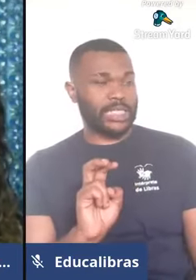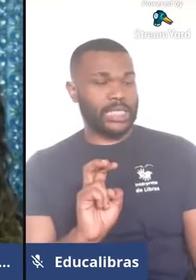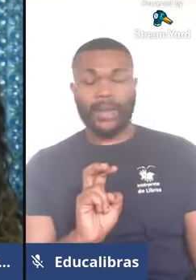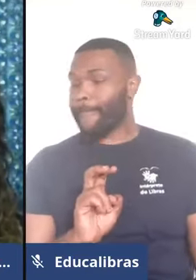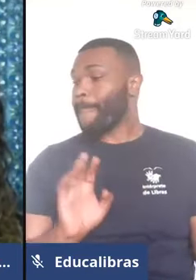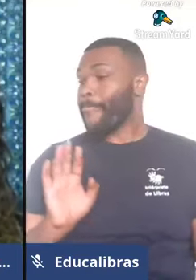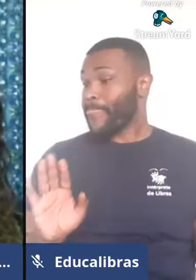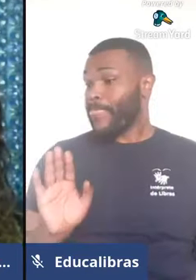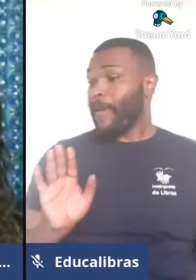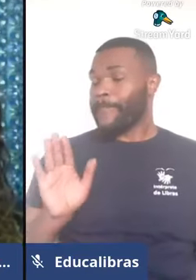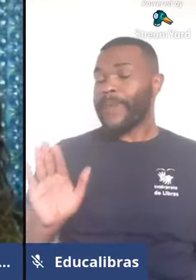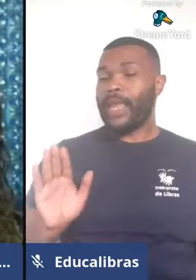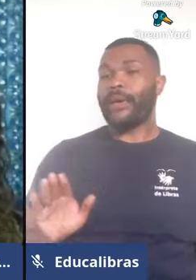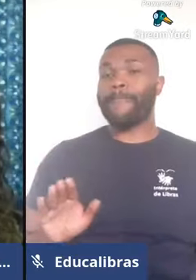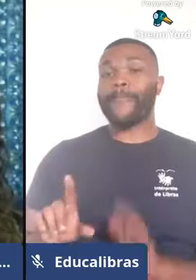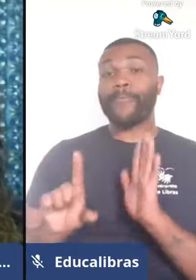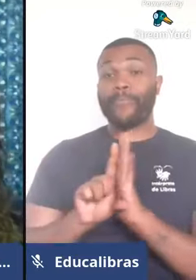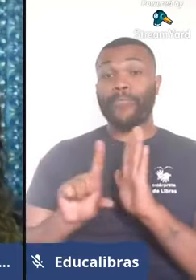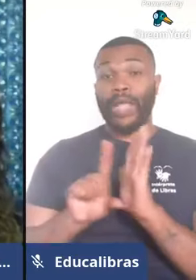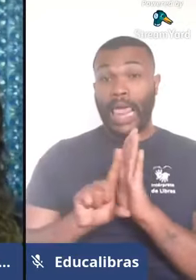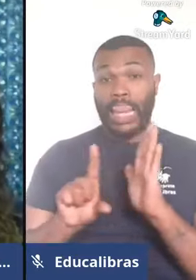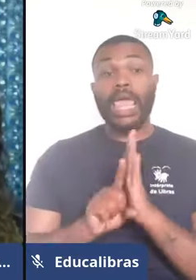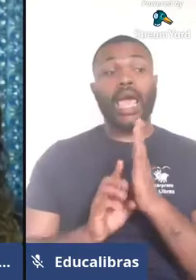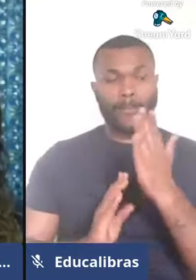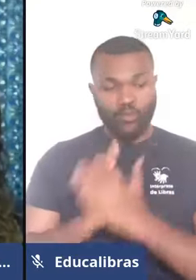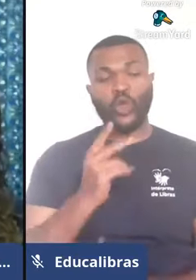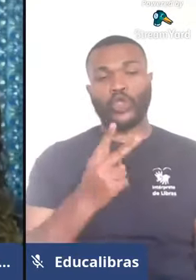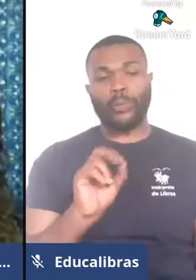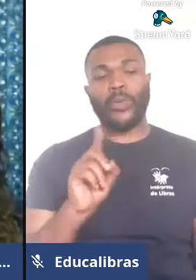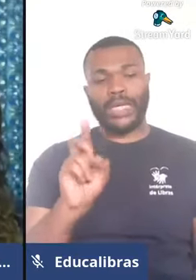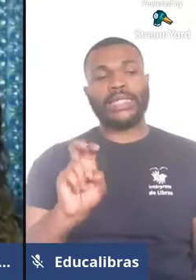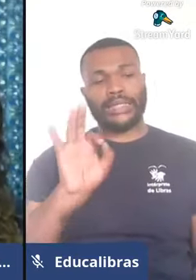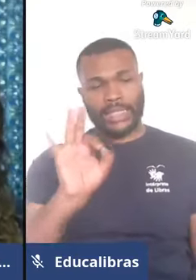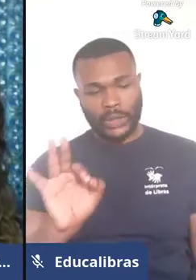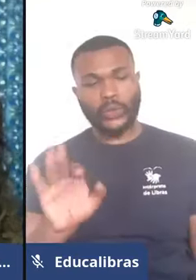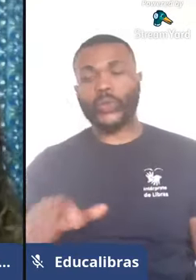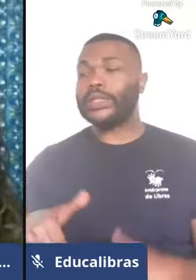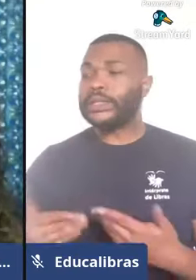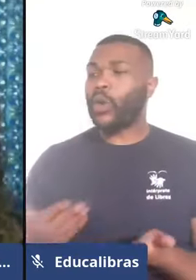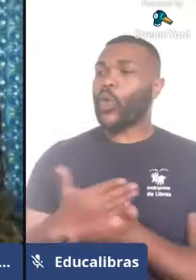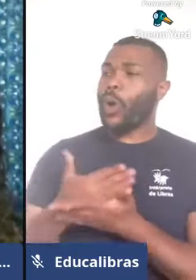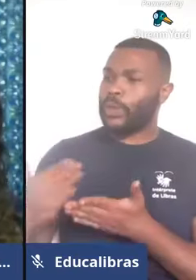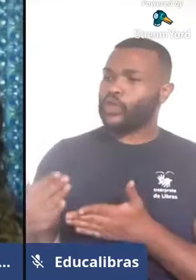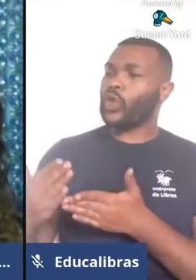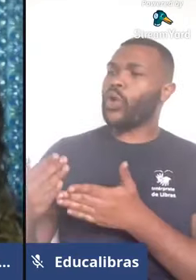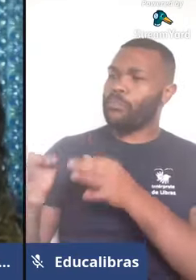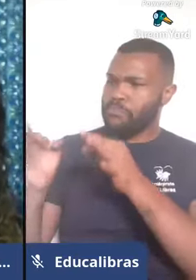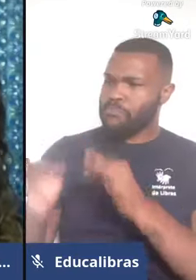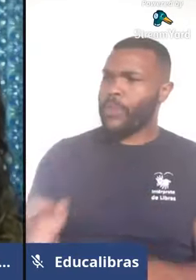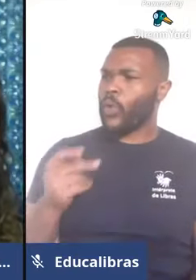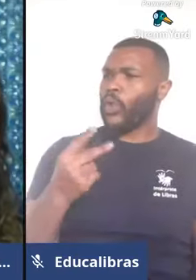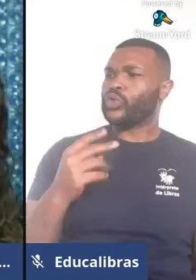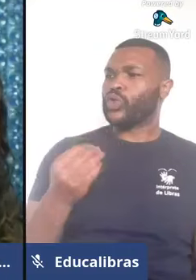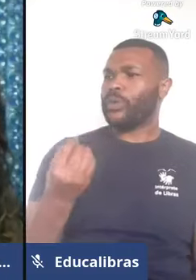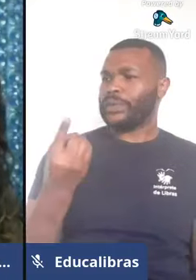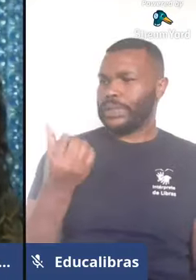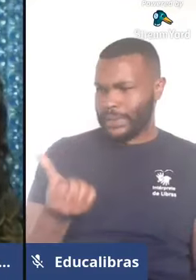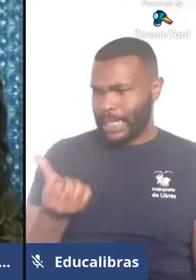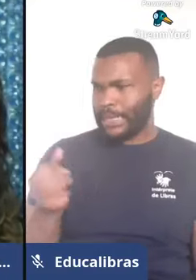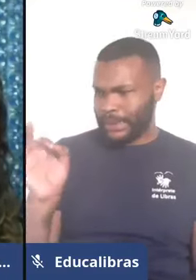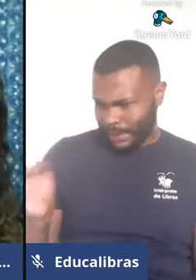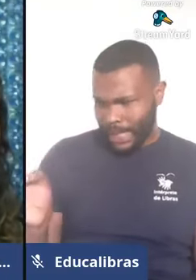A lei virou lei em 2015, isso. E daí começou a vigorar em 2016. Isso. Certo? Então nós